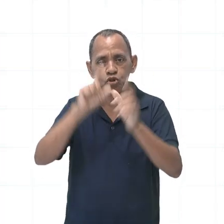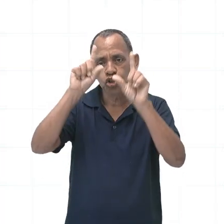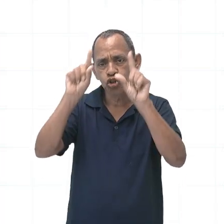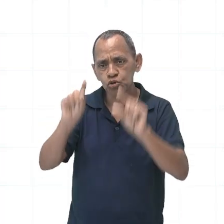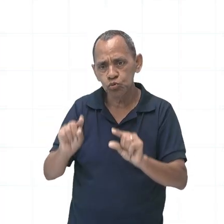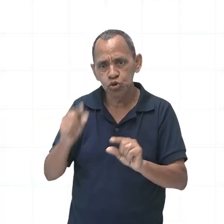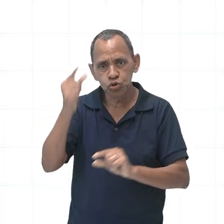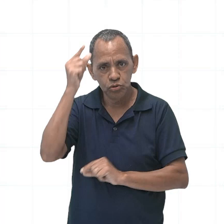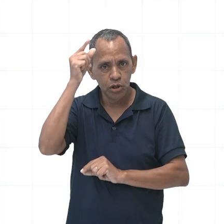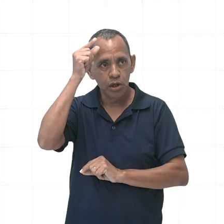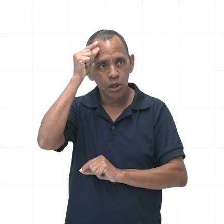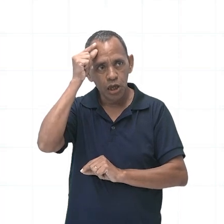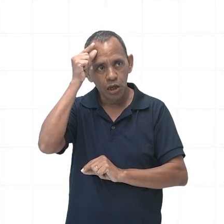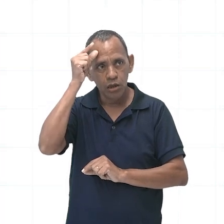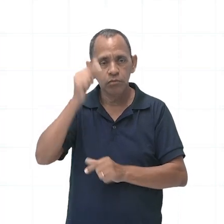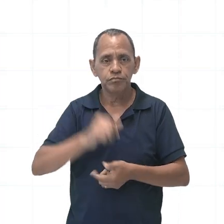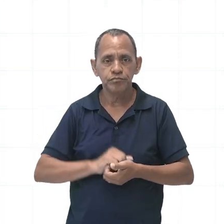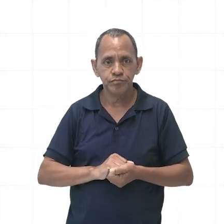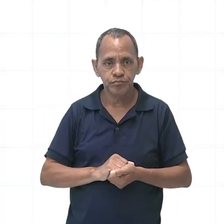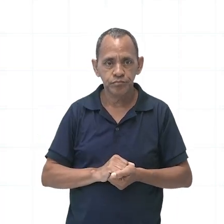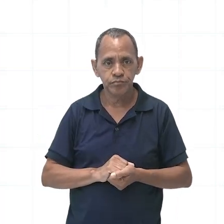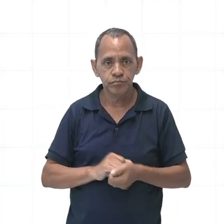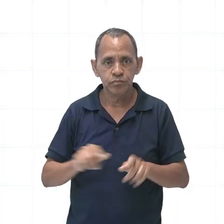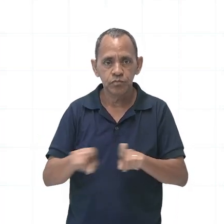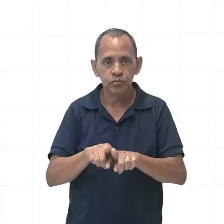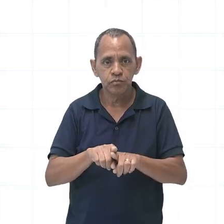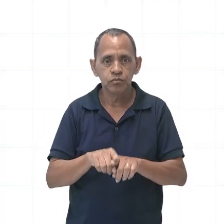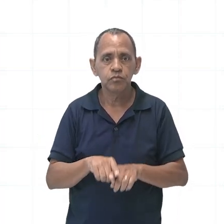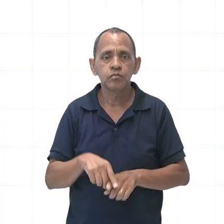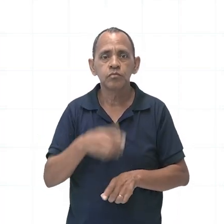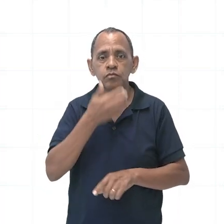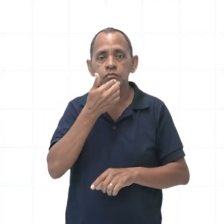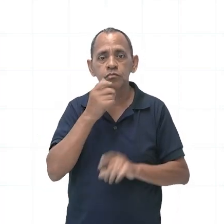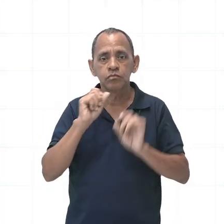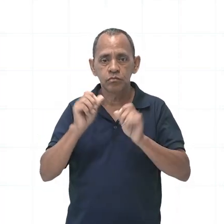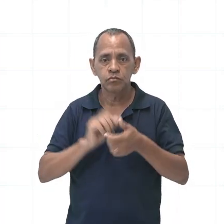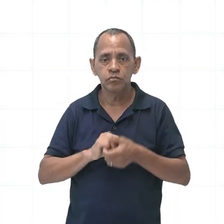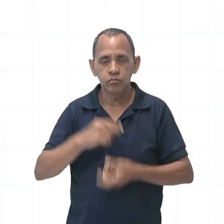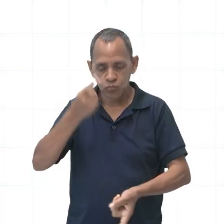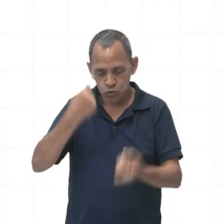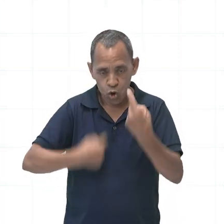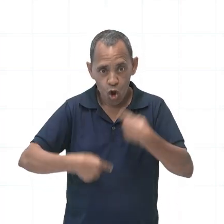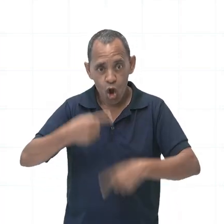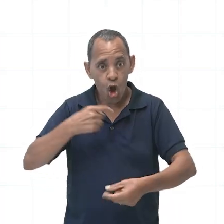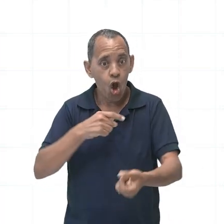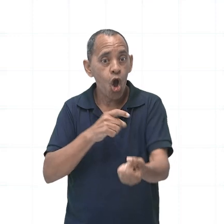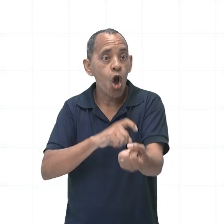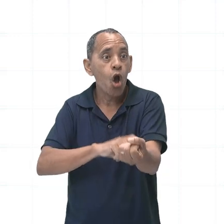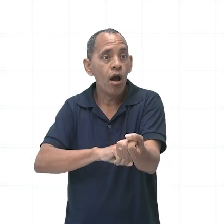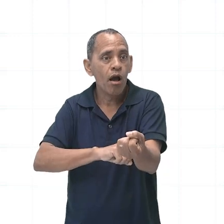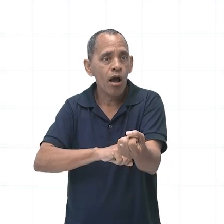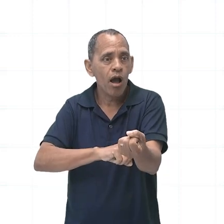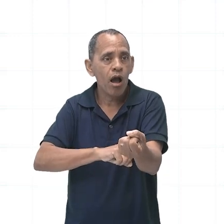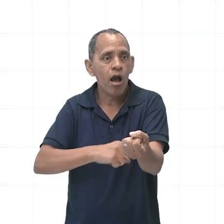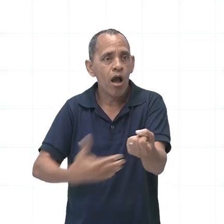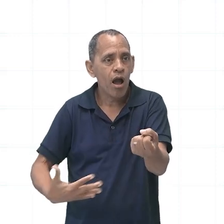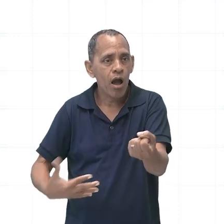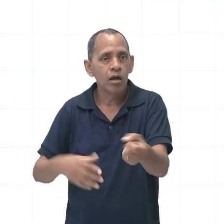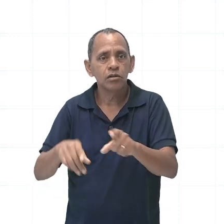forma física e melhora a circulação sanguínea.